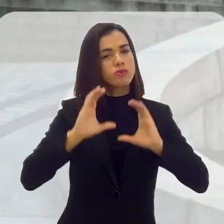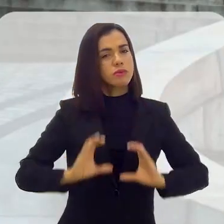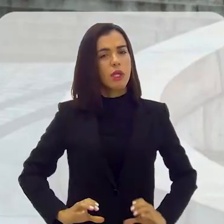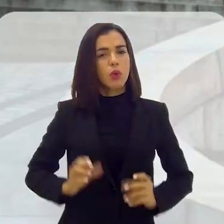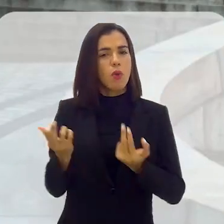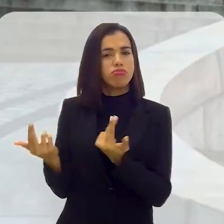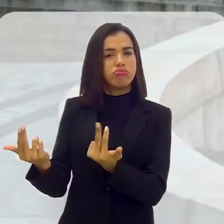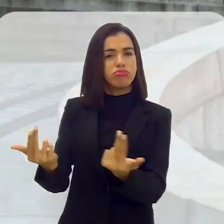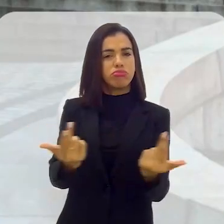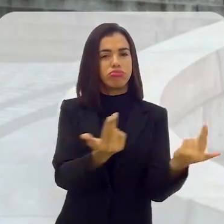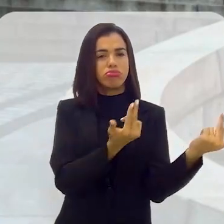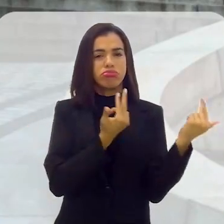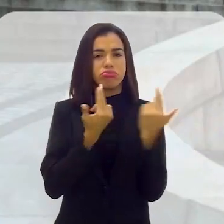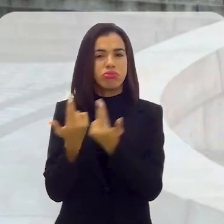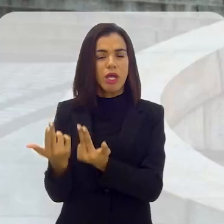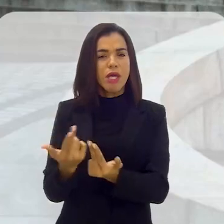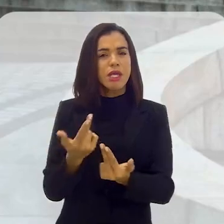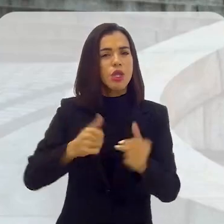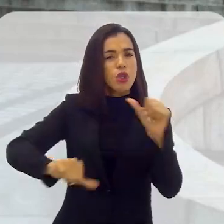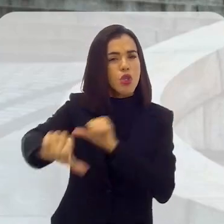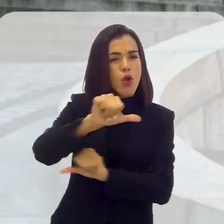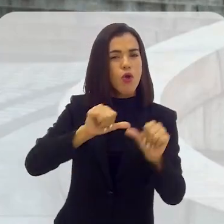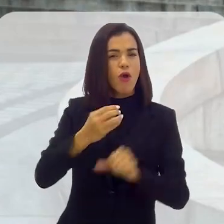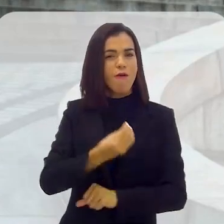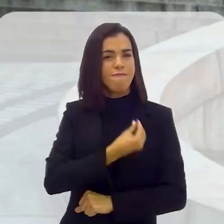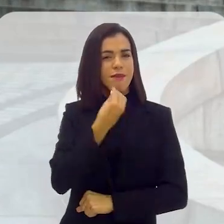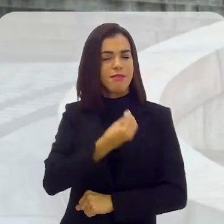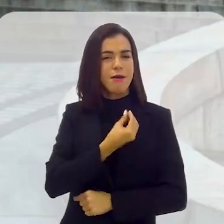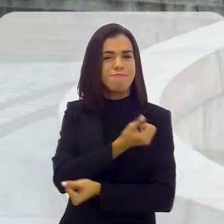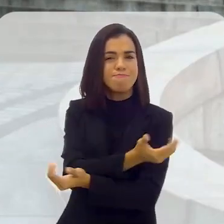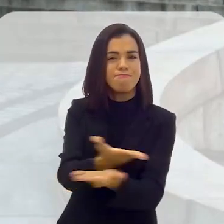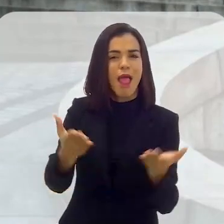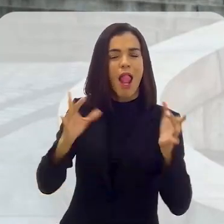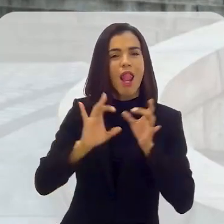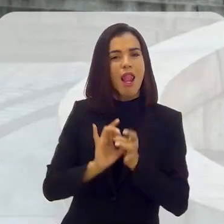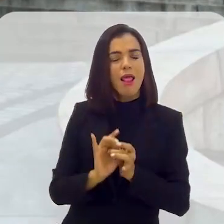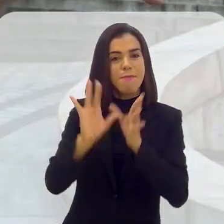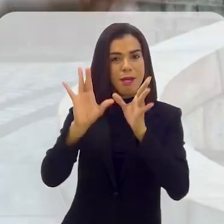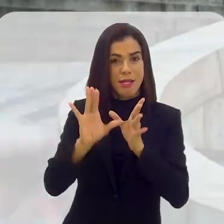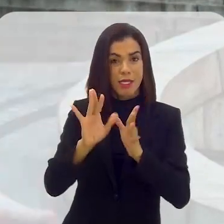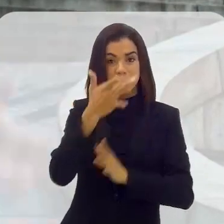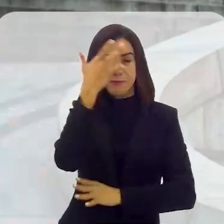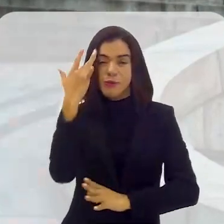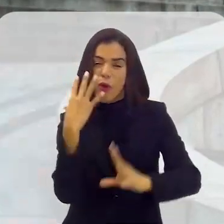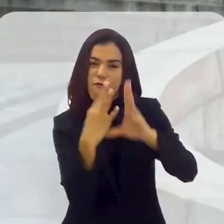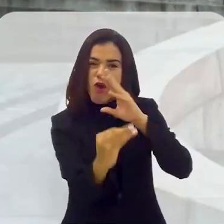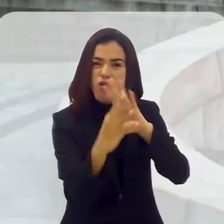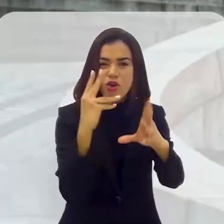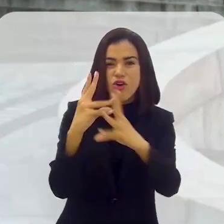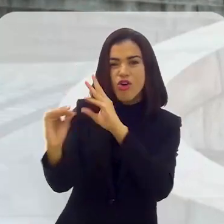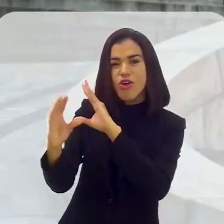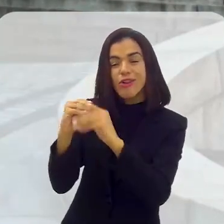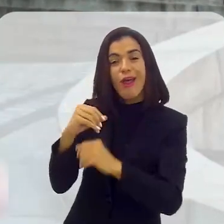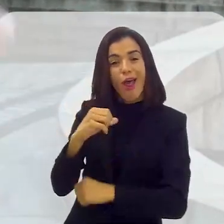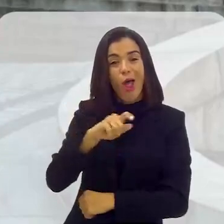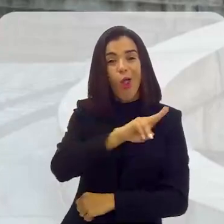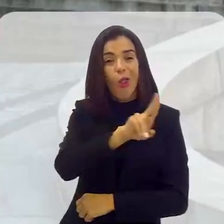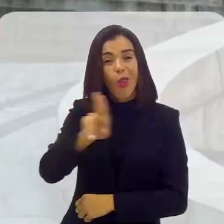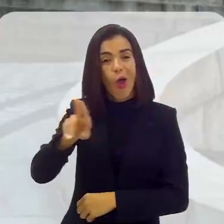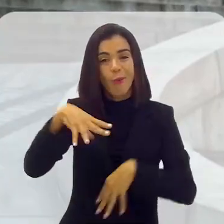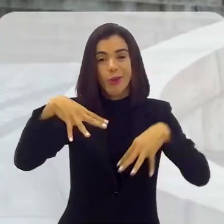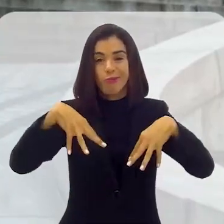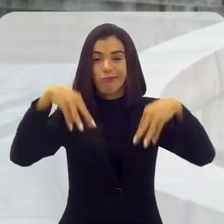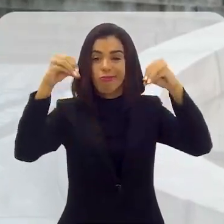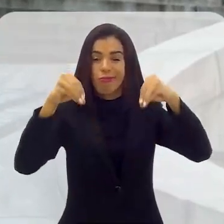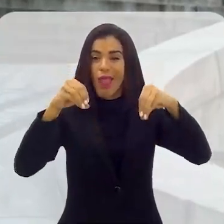era um cidadão comum, que deu a sua vida por um ideal de liberdade, onde tantos fugiram, dá o